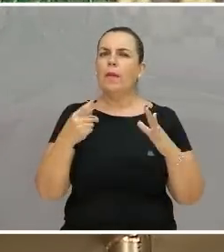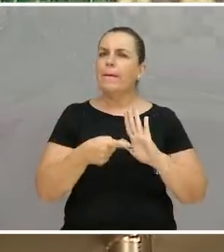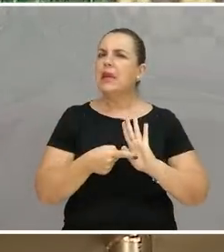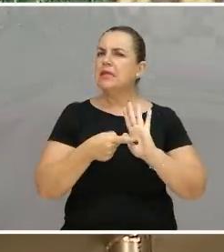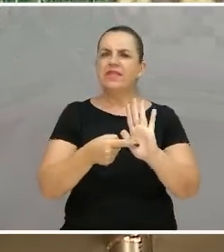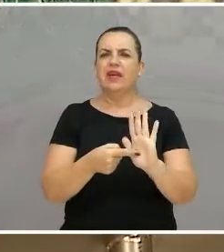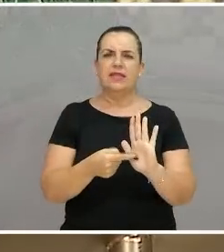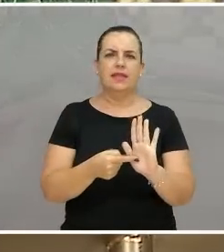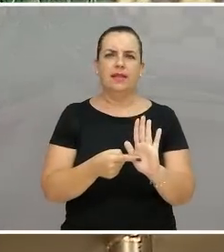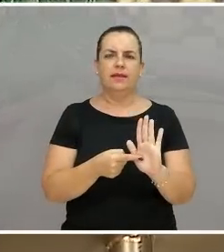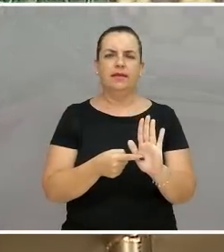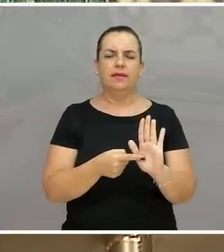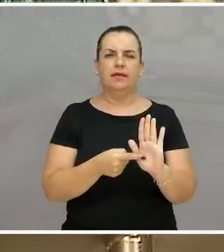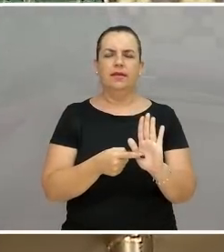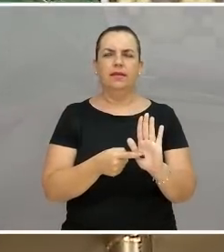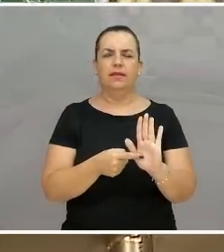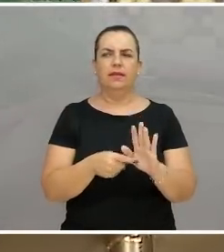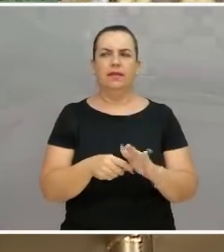manifesta?